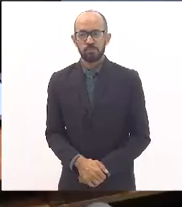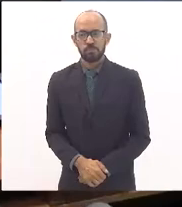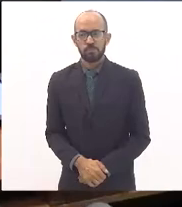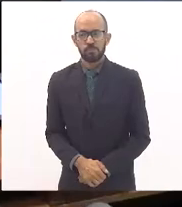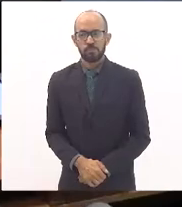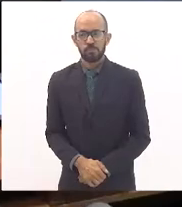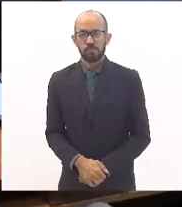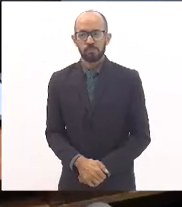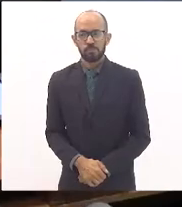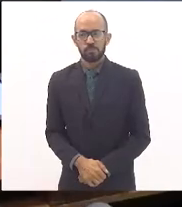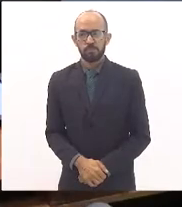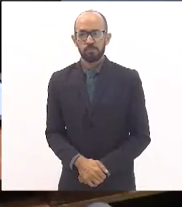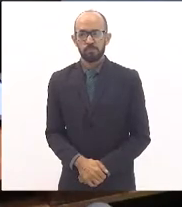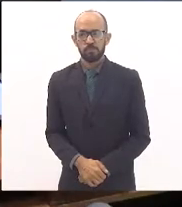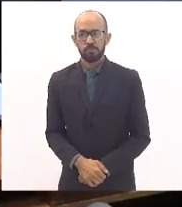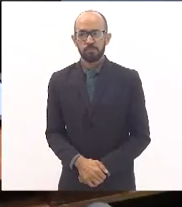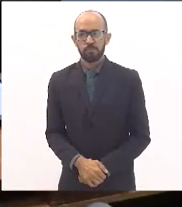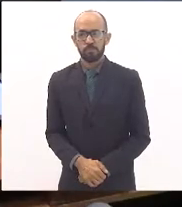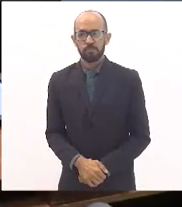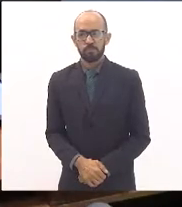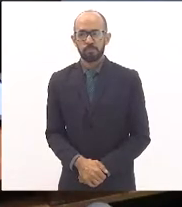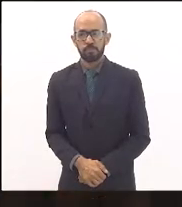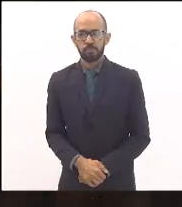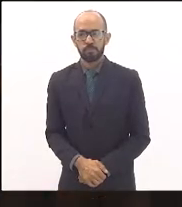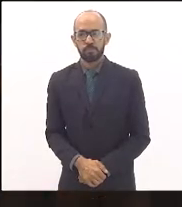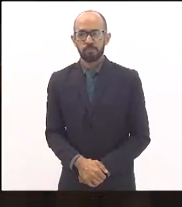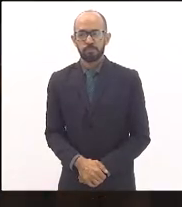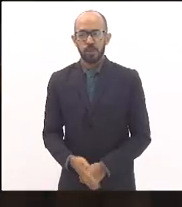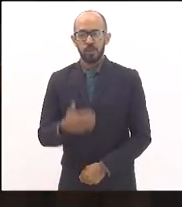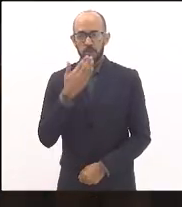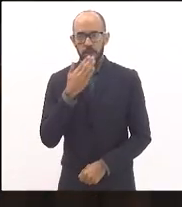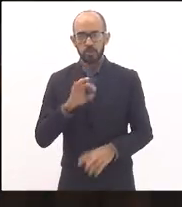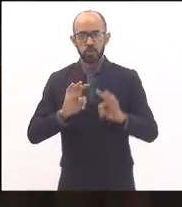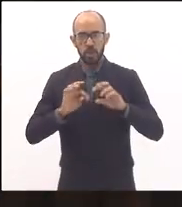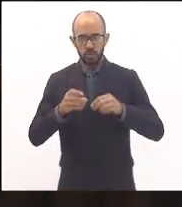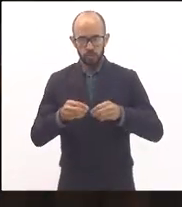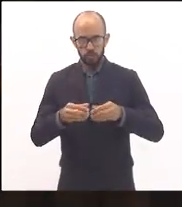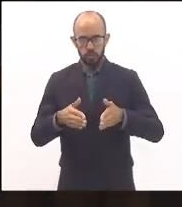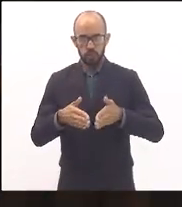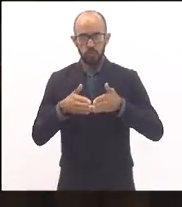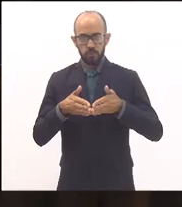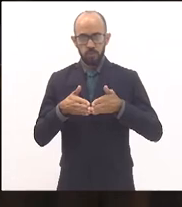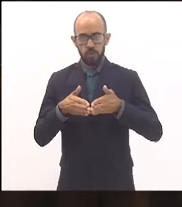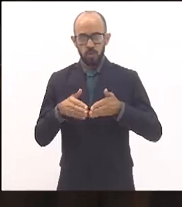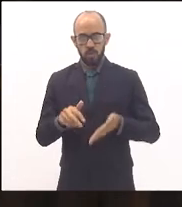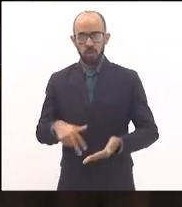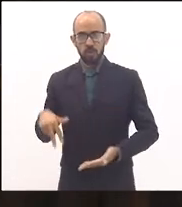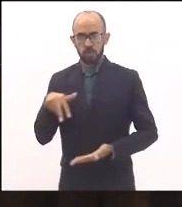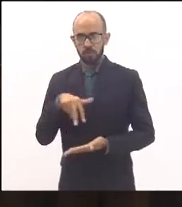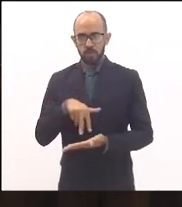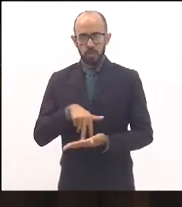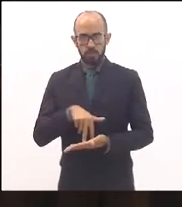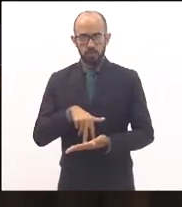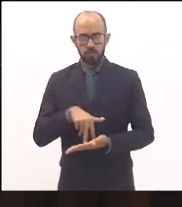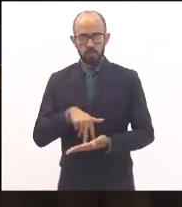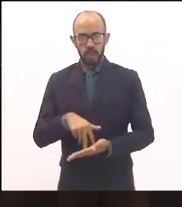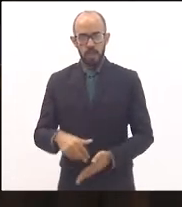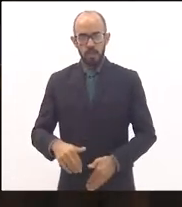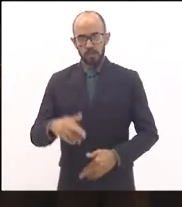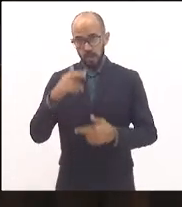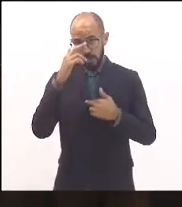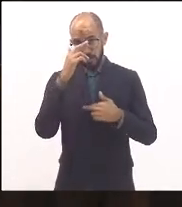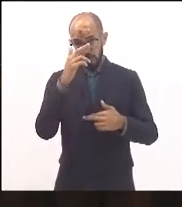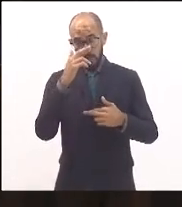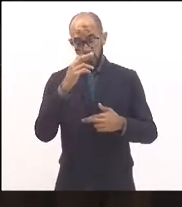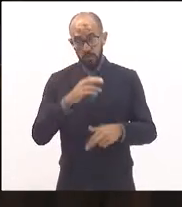E aí e solicitar todos por gentilesa que se coloca em posição de respeito